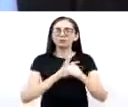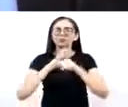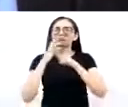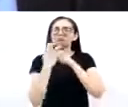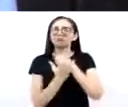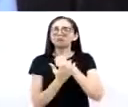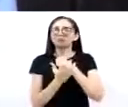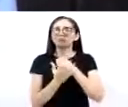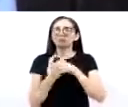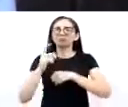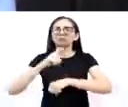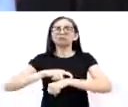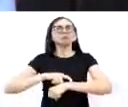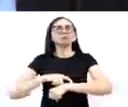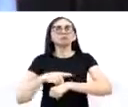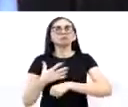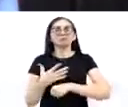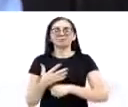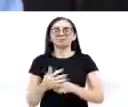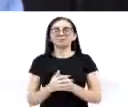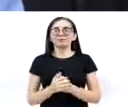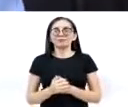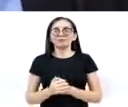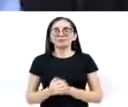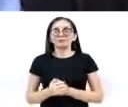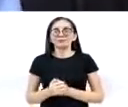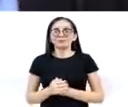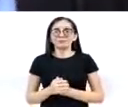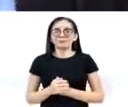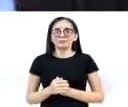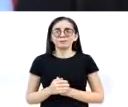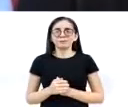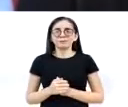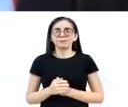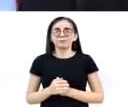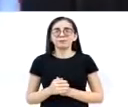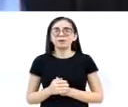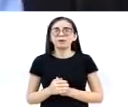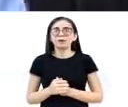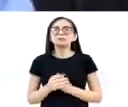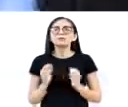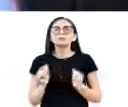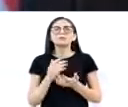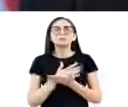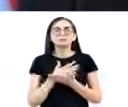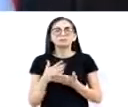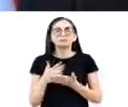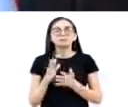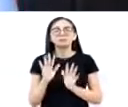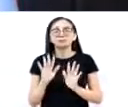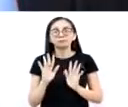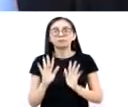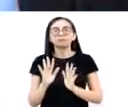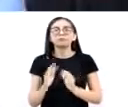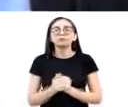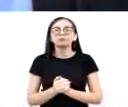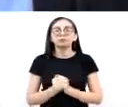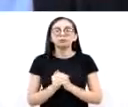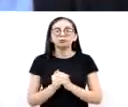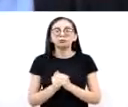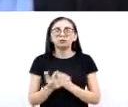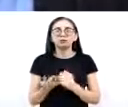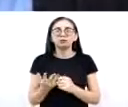caminhos para a educação em tempos de pandemia. Cumprimento aqui a secretária e com você. Nós vamos